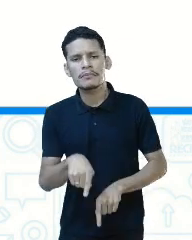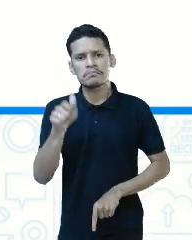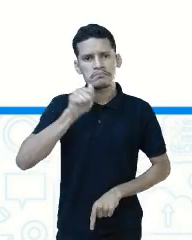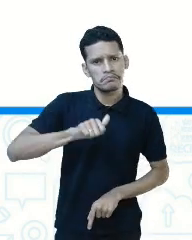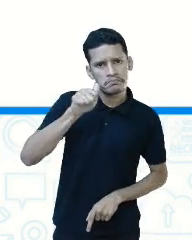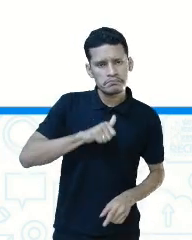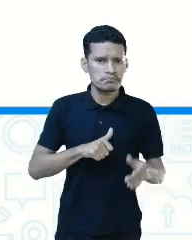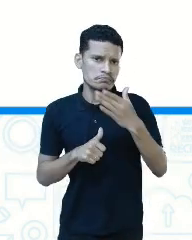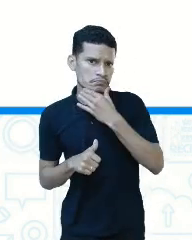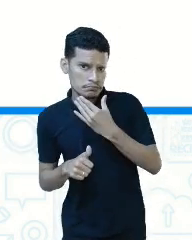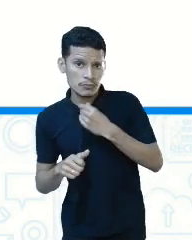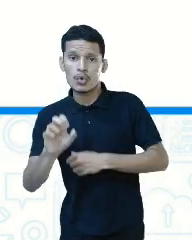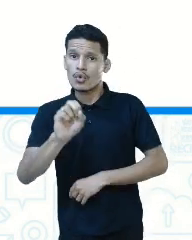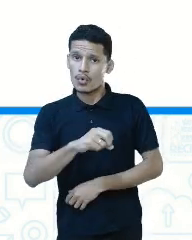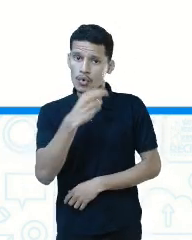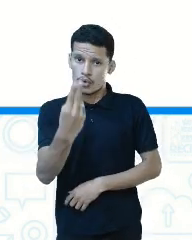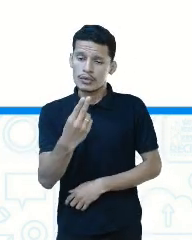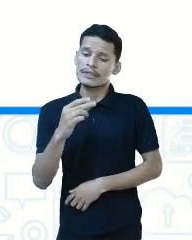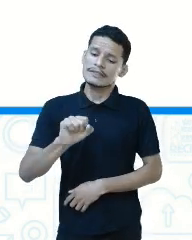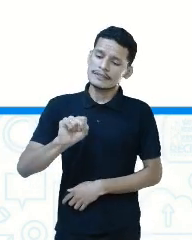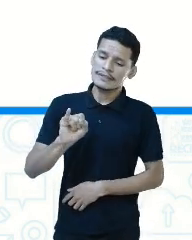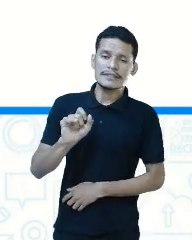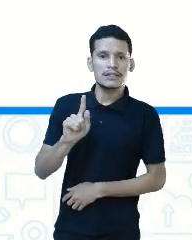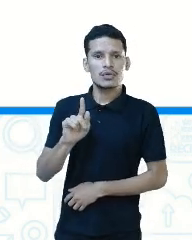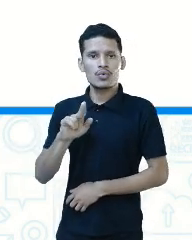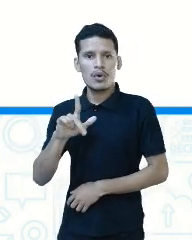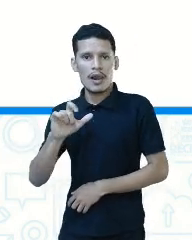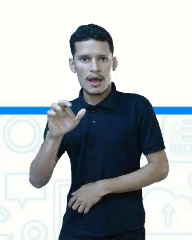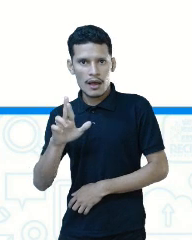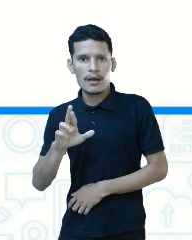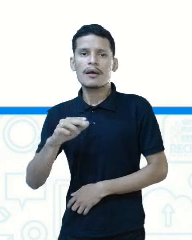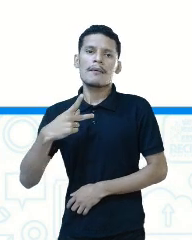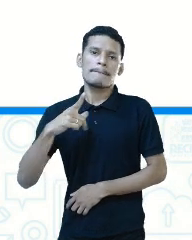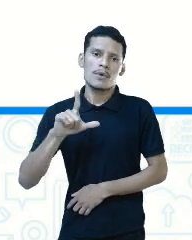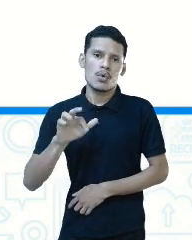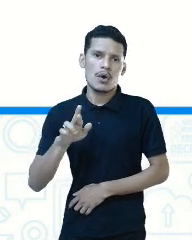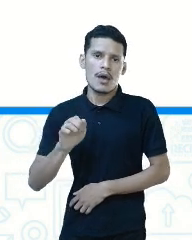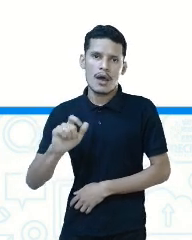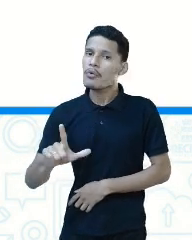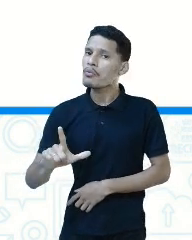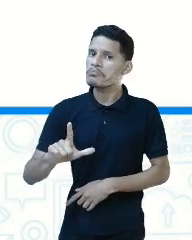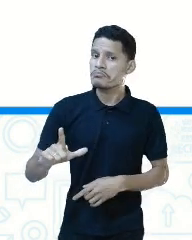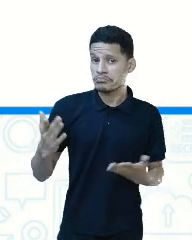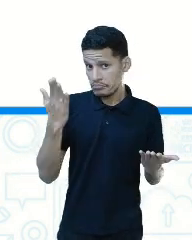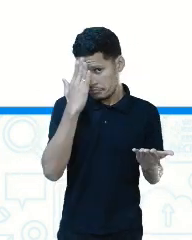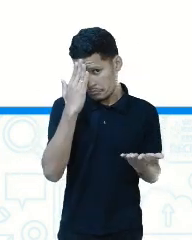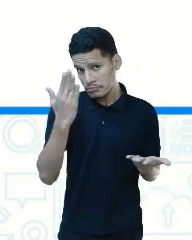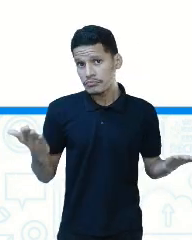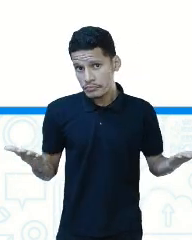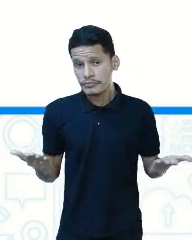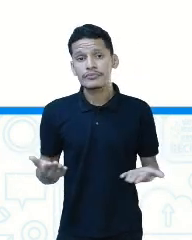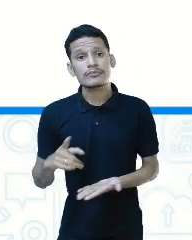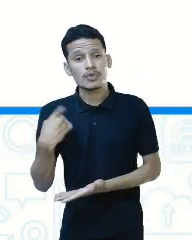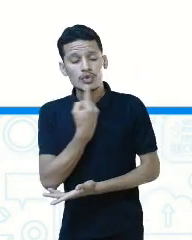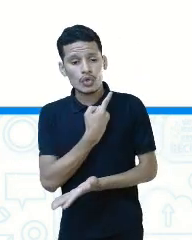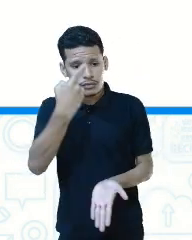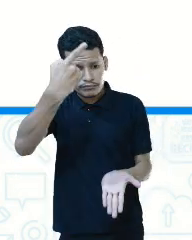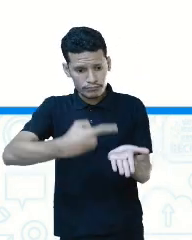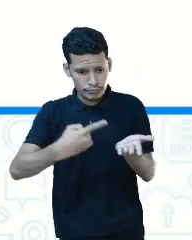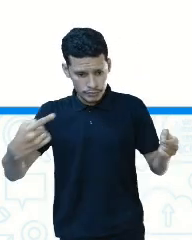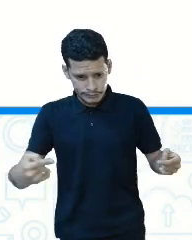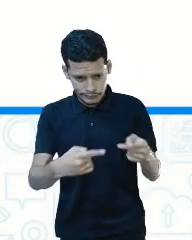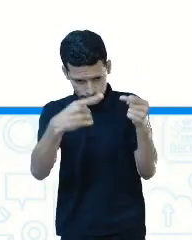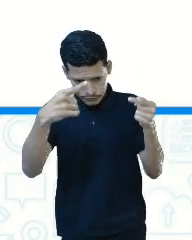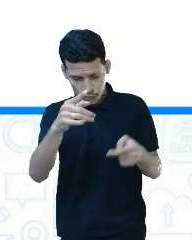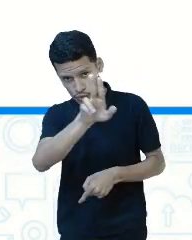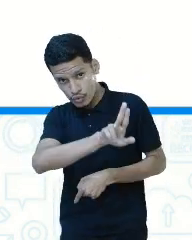número, singular e plural, certo? Então, quando nós falamos em concordância nominal, nós estamos falando